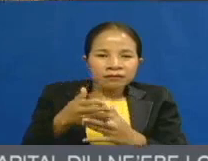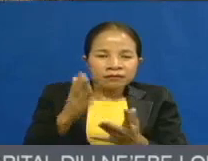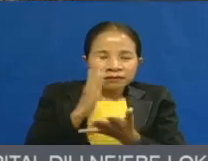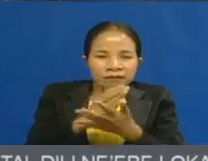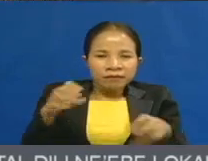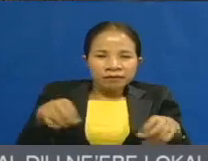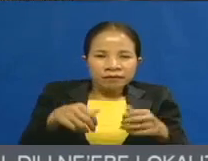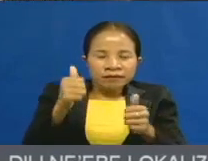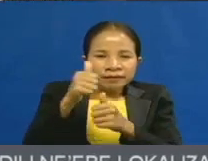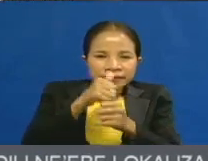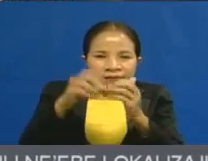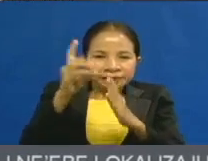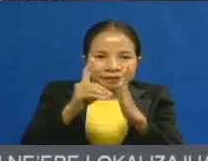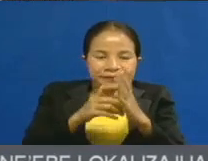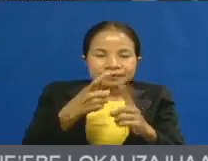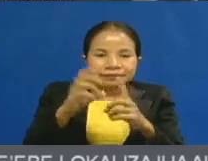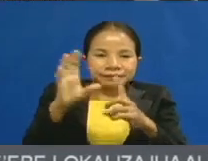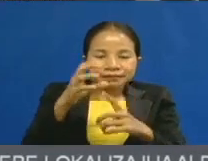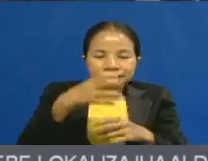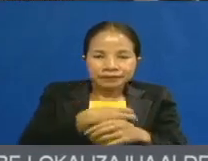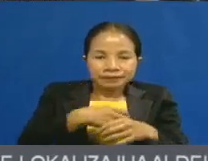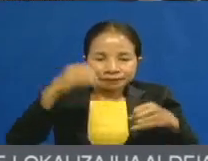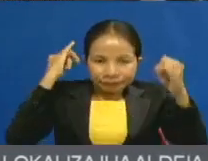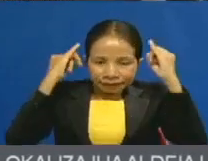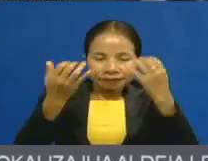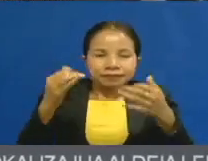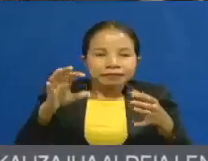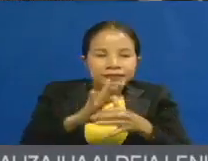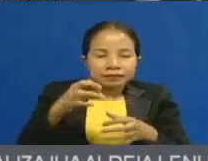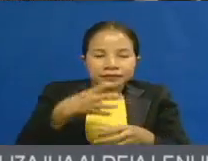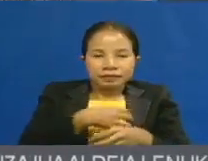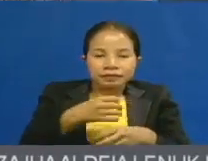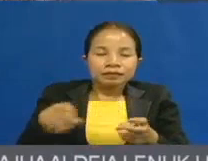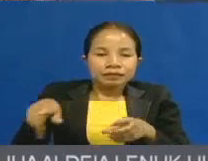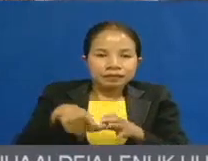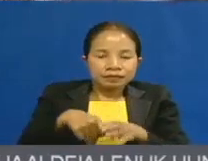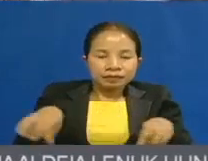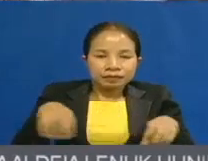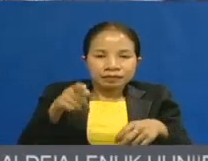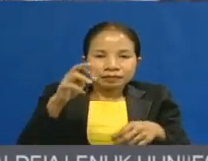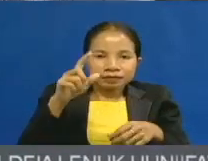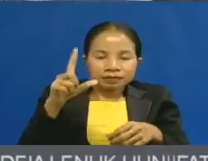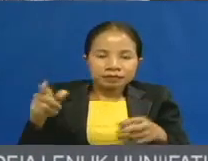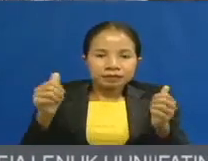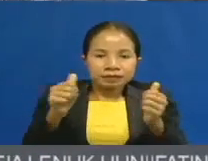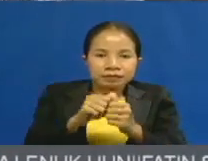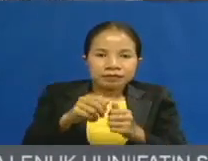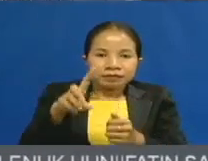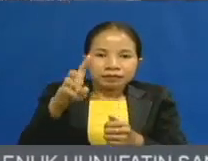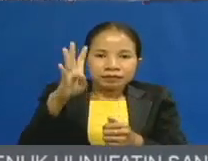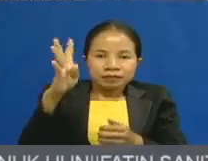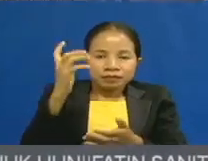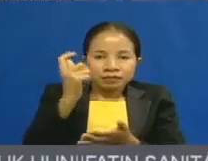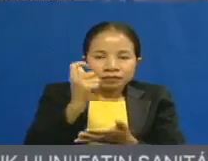Tuir dados husi comando pessoal e formação. Dedão de membro polícia de BC ativo e a instituição penitele. Hamutuk rihun hatru